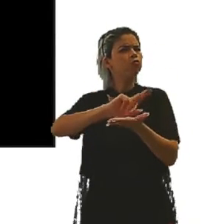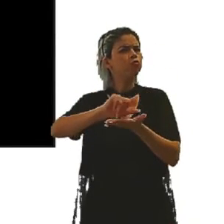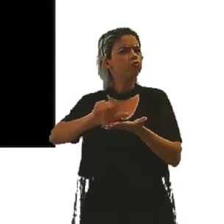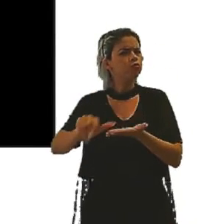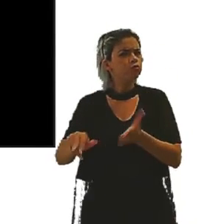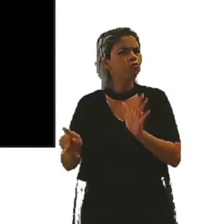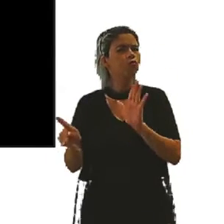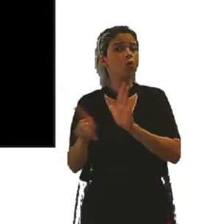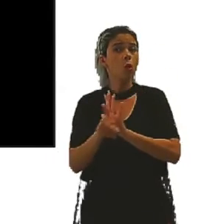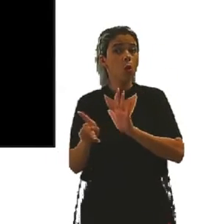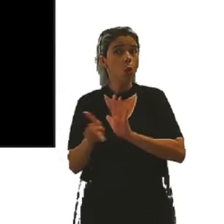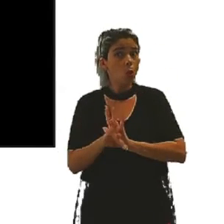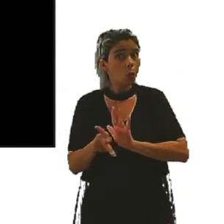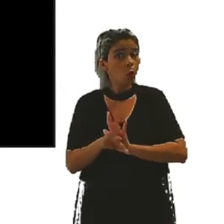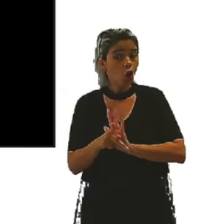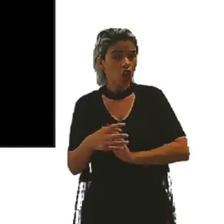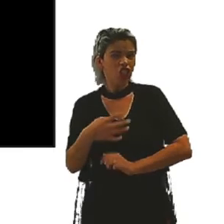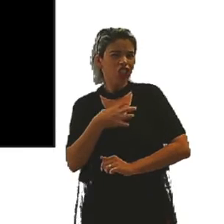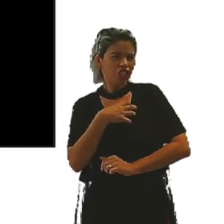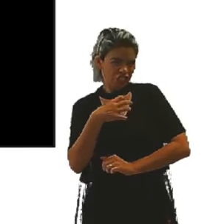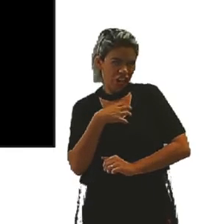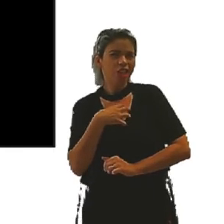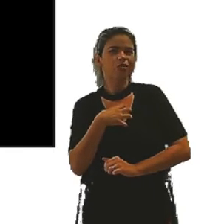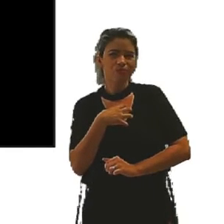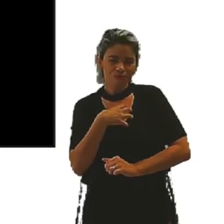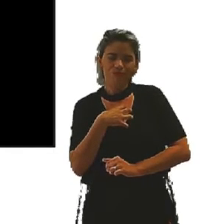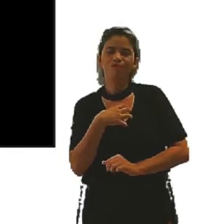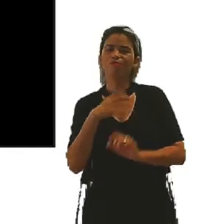com estas várias facetas, né,